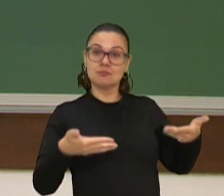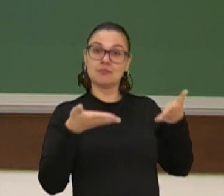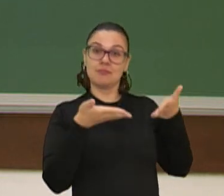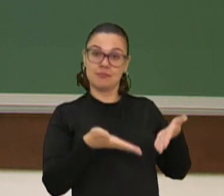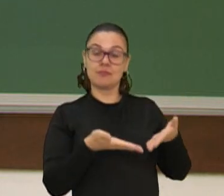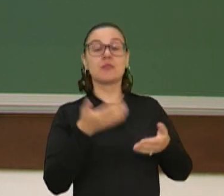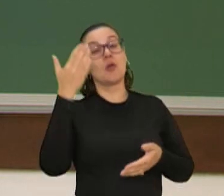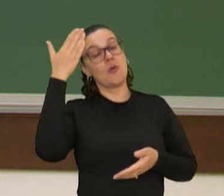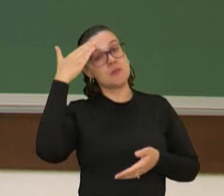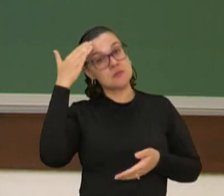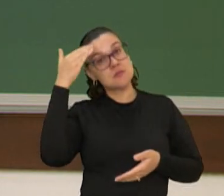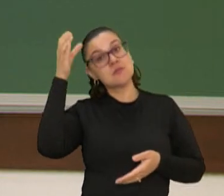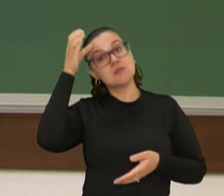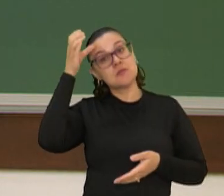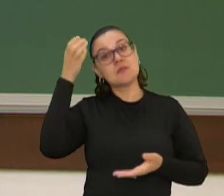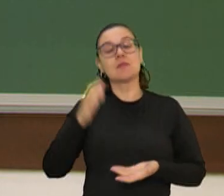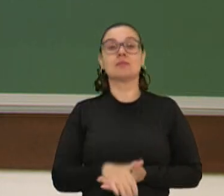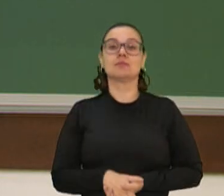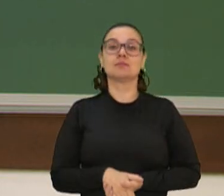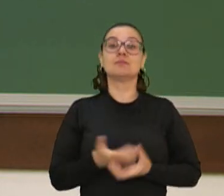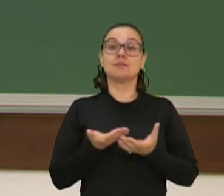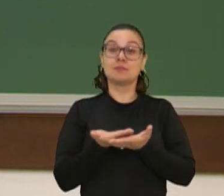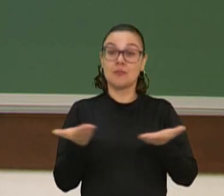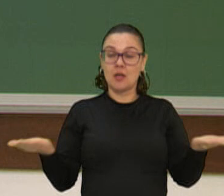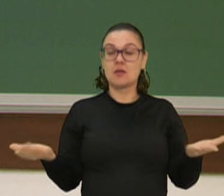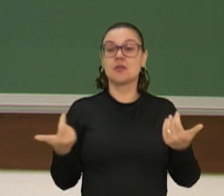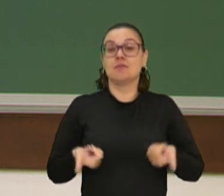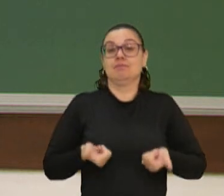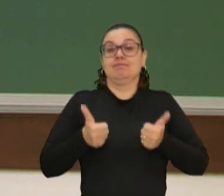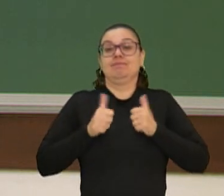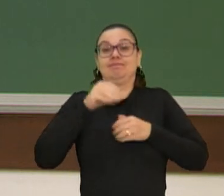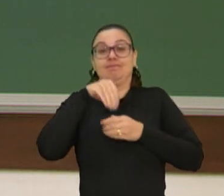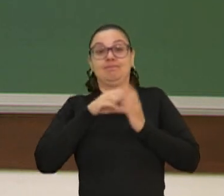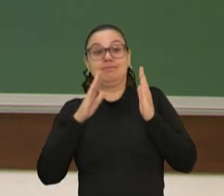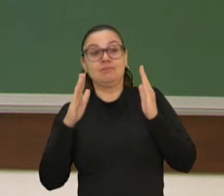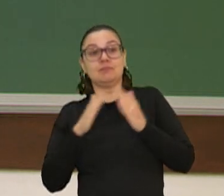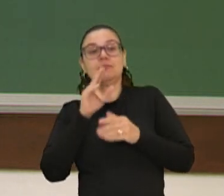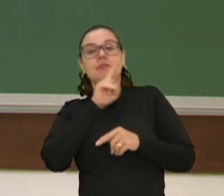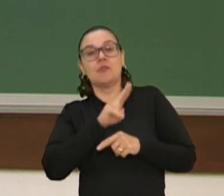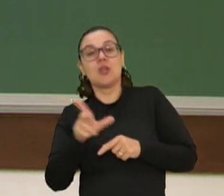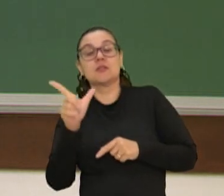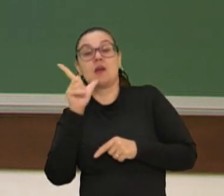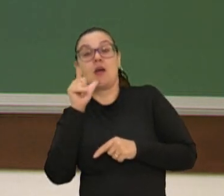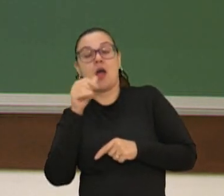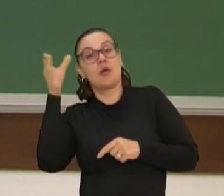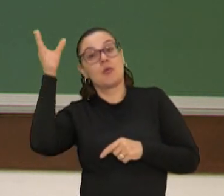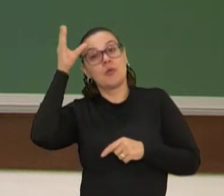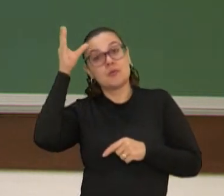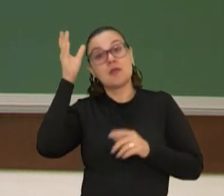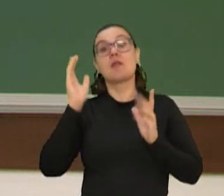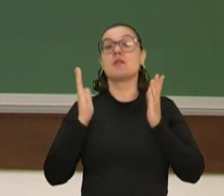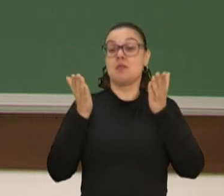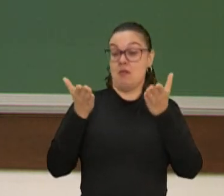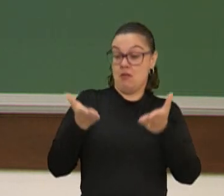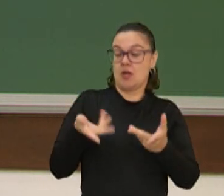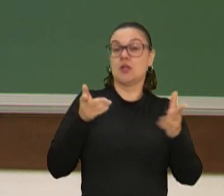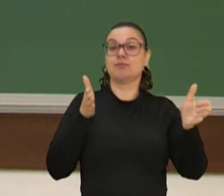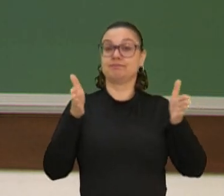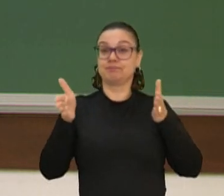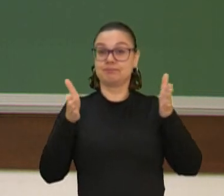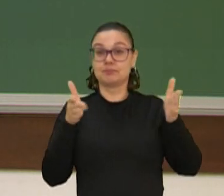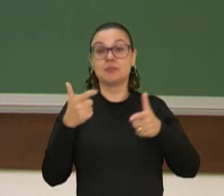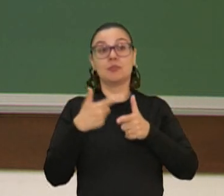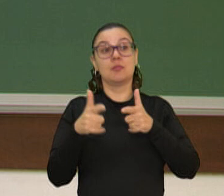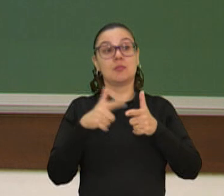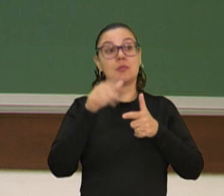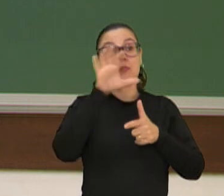Sabedoria. Os dois caminhos. E para a nossa quarentena ir bem, usar água com sabedoria. Estamos ainda em crise